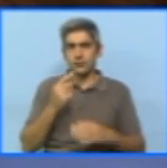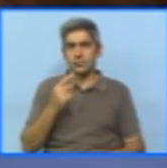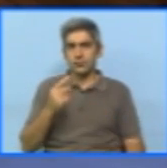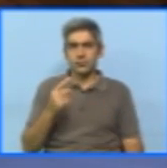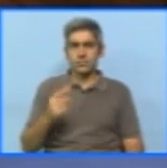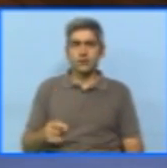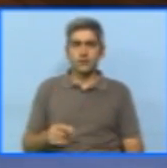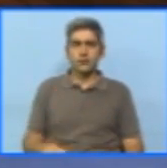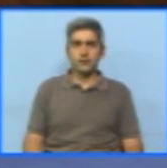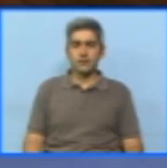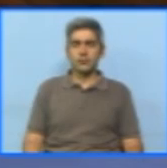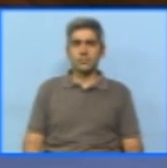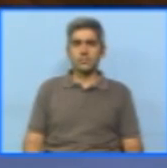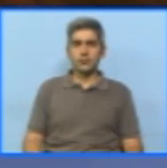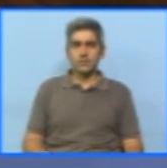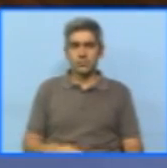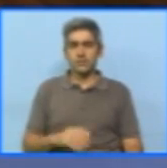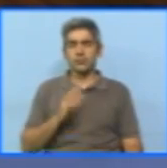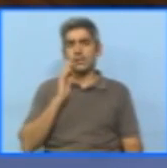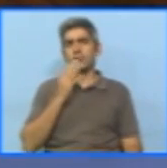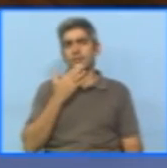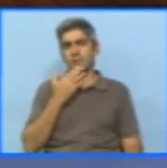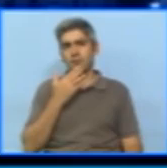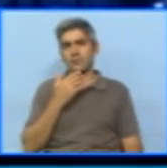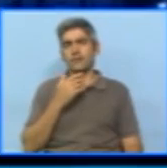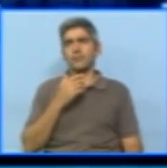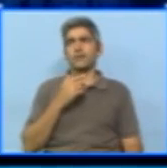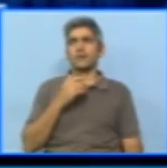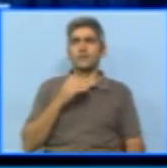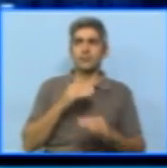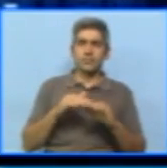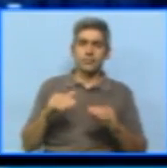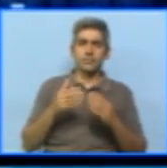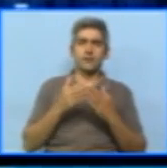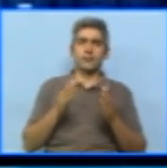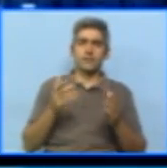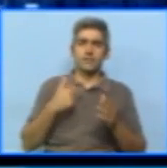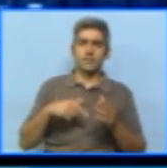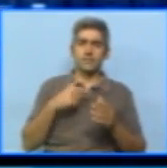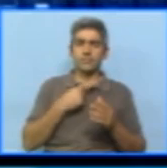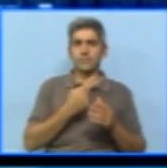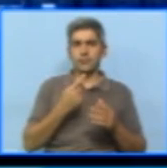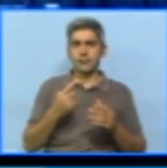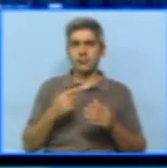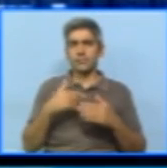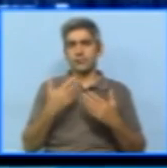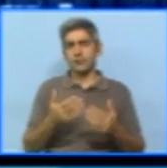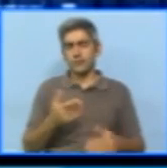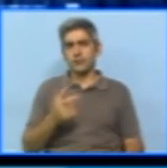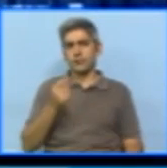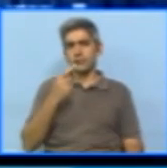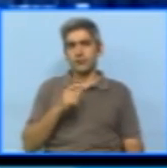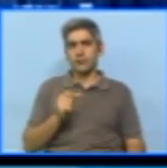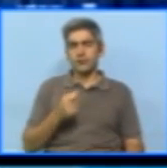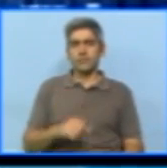pessoa, e essa realização depende do grau de abertura que cada um de nós dá a essa história